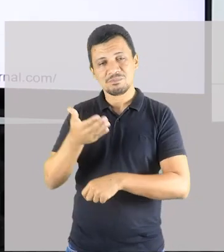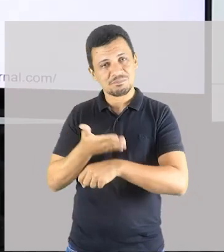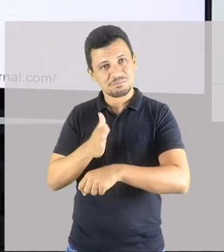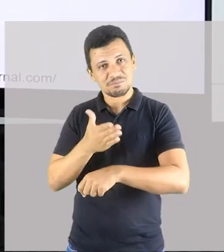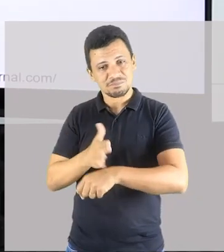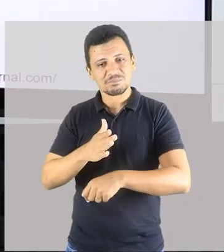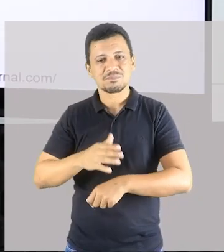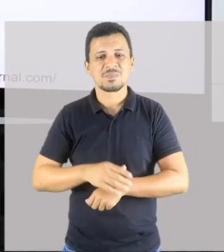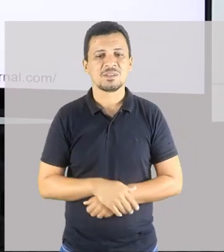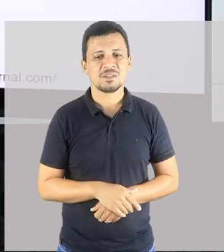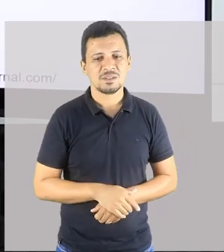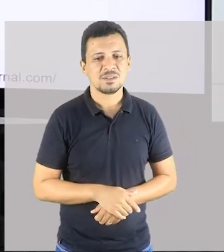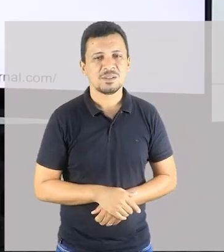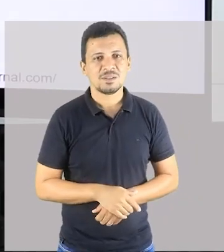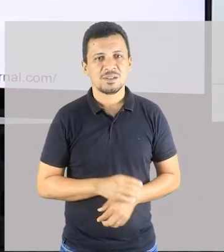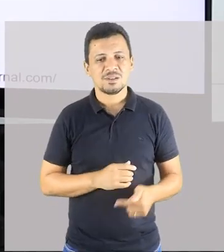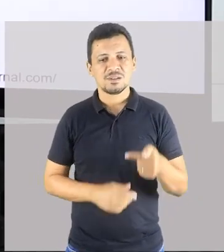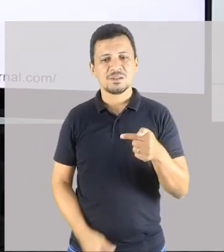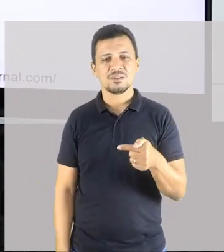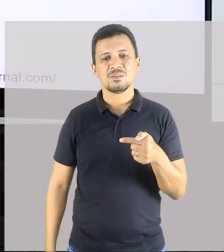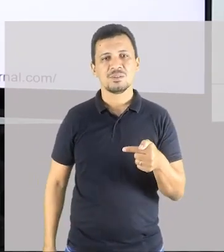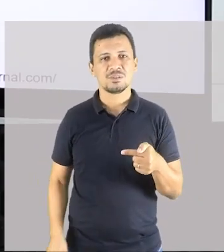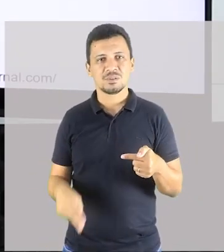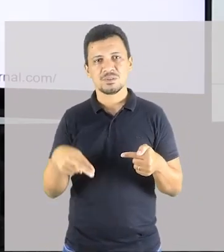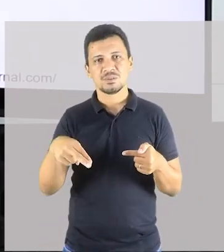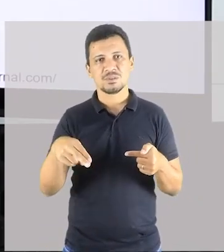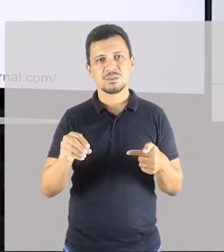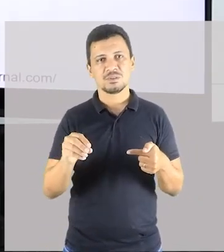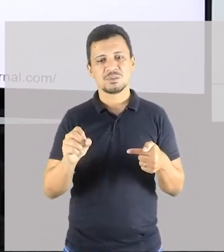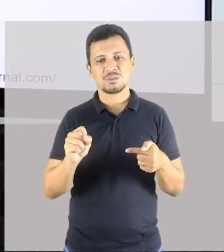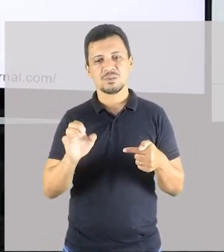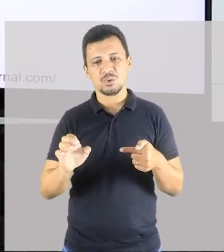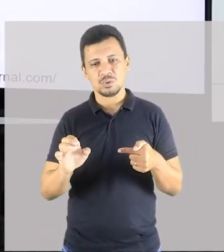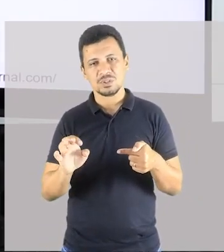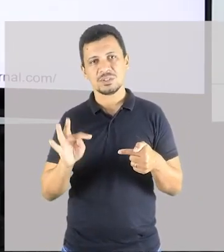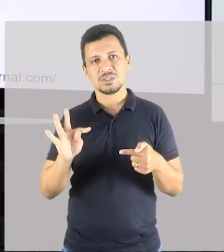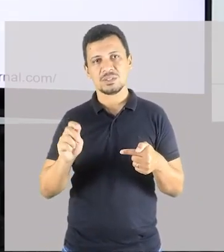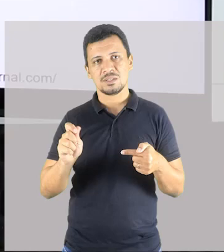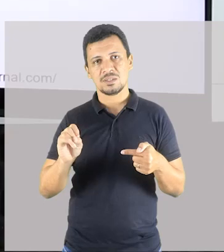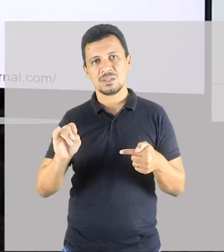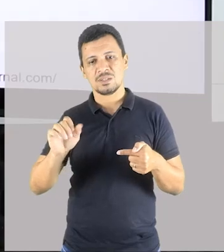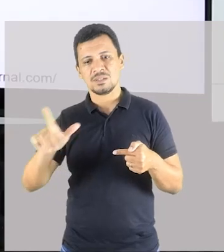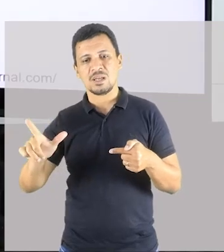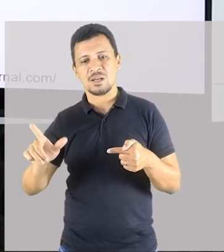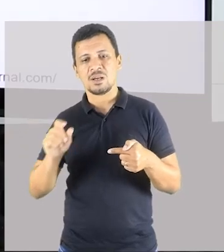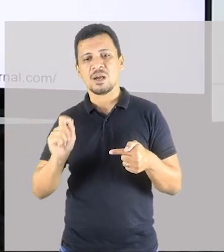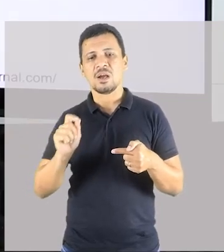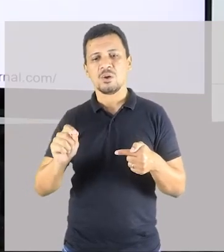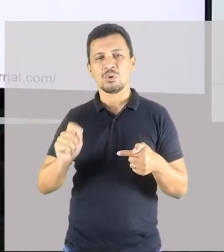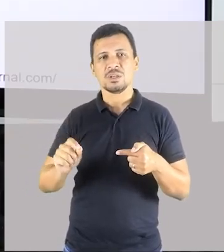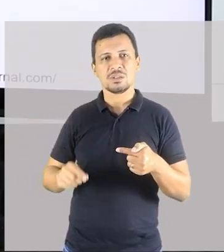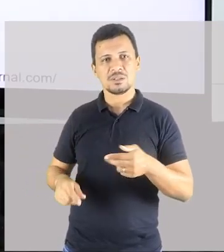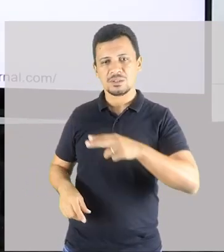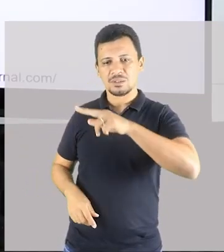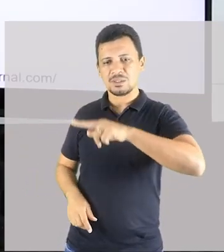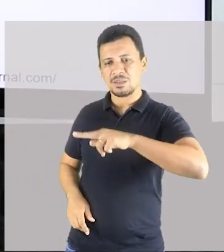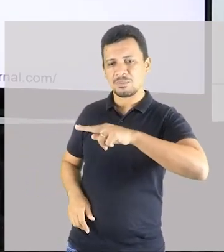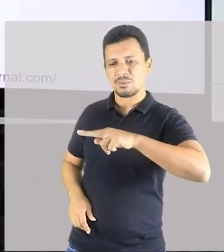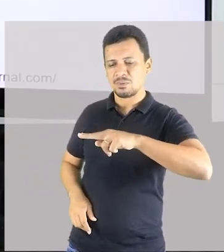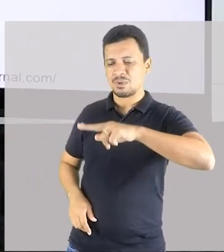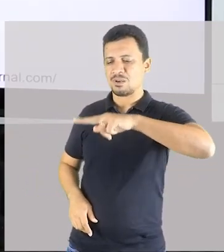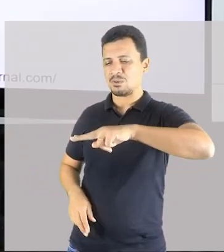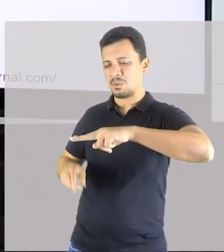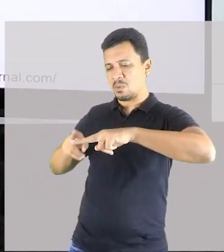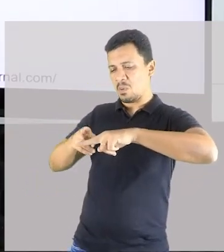praticando, certo? E o nose tal, que vai ser essas ondulações que tem no final